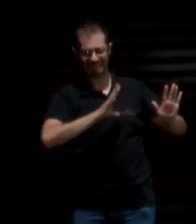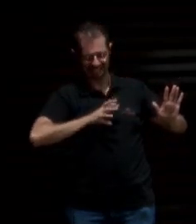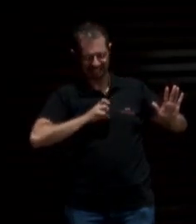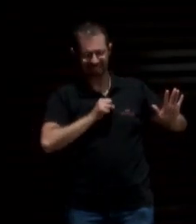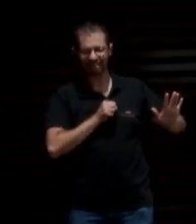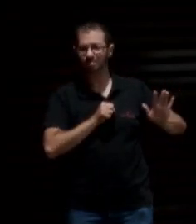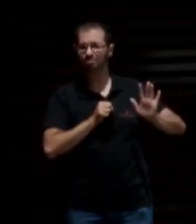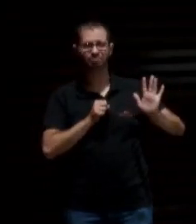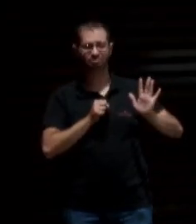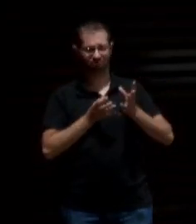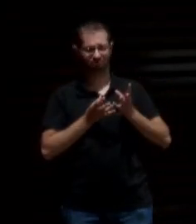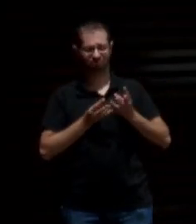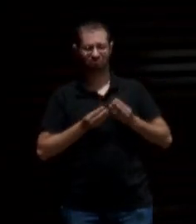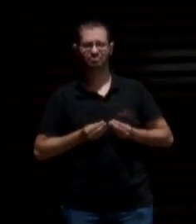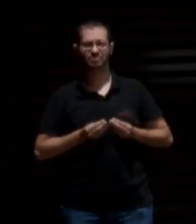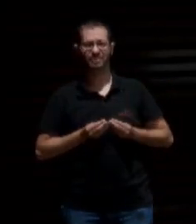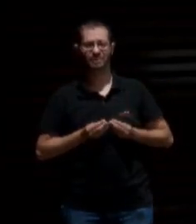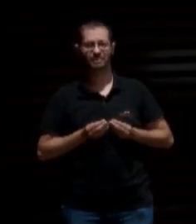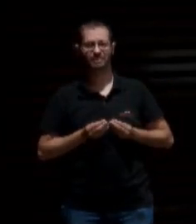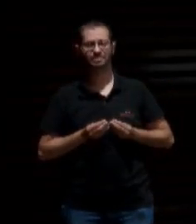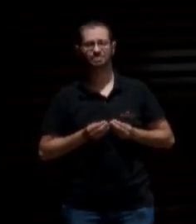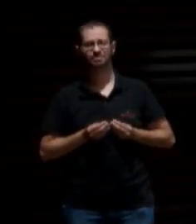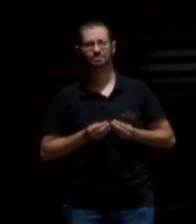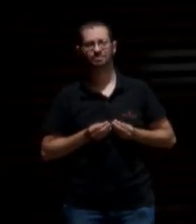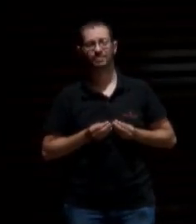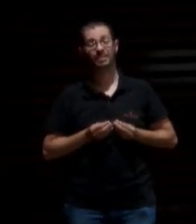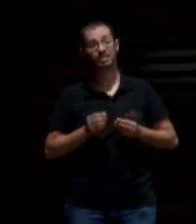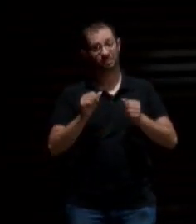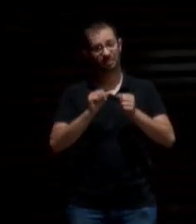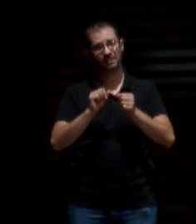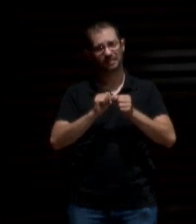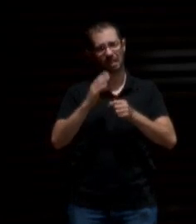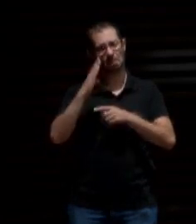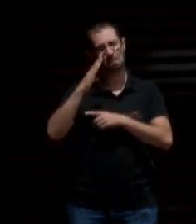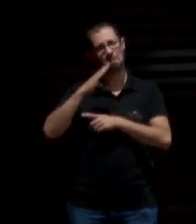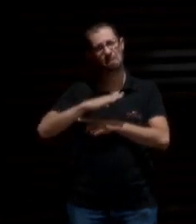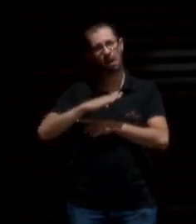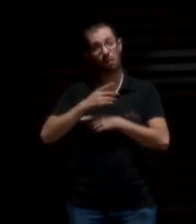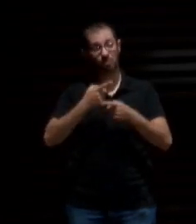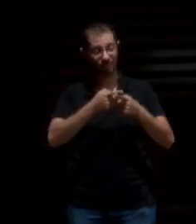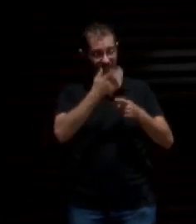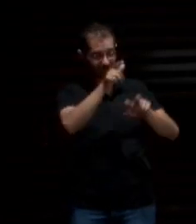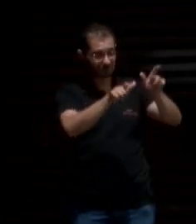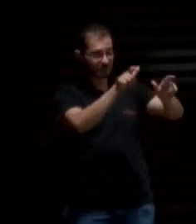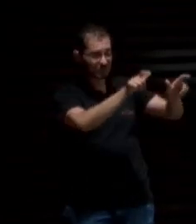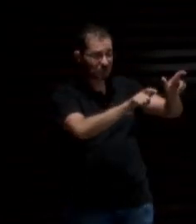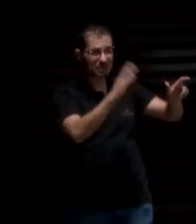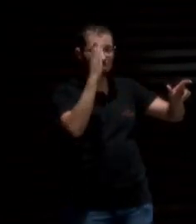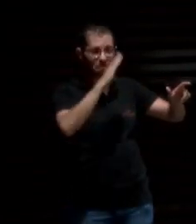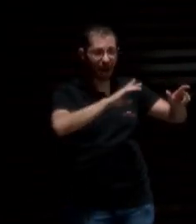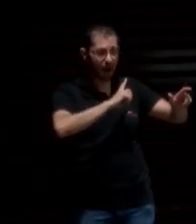abandona o furor, não te impacientes, certamente isso acabará mal. porque os malfeitores